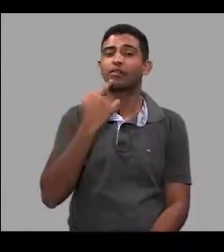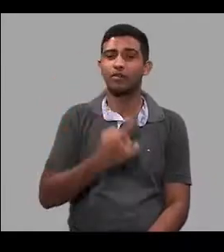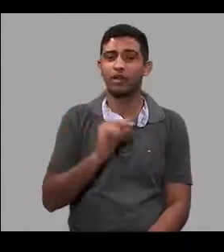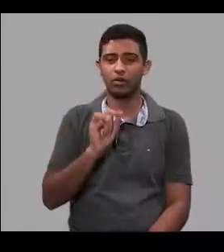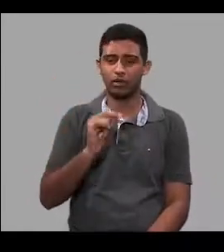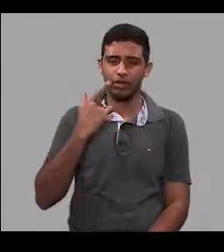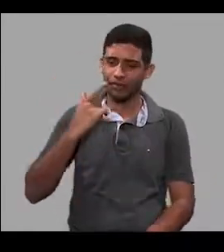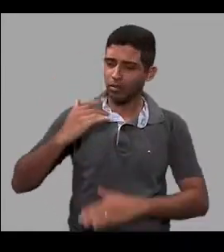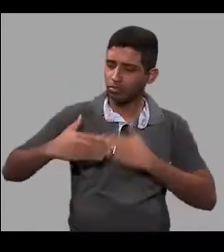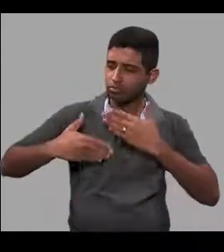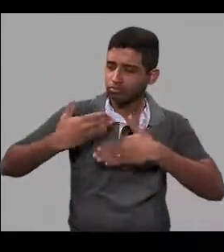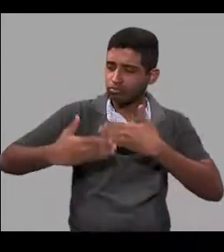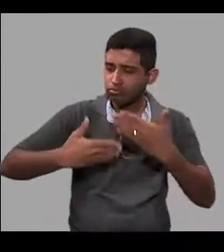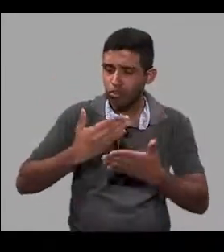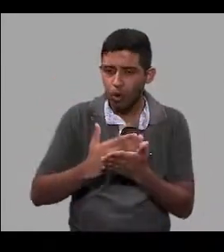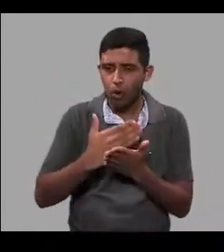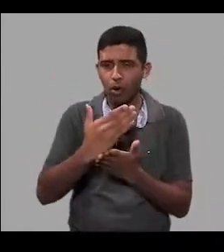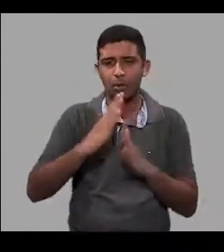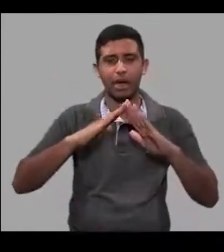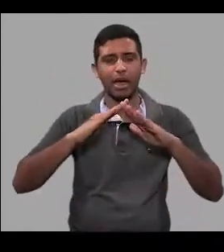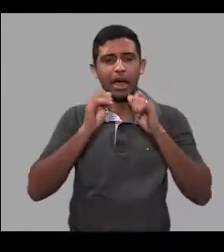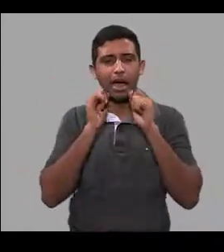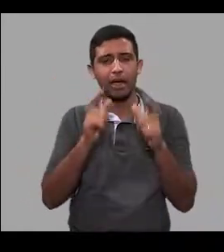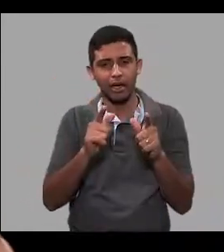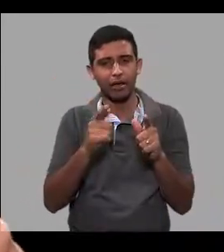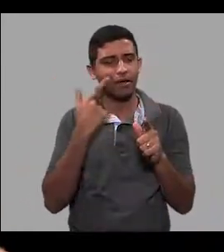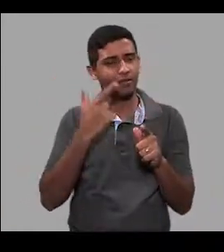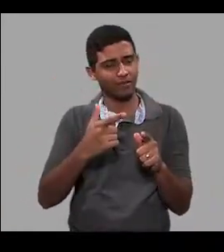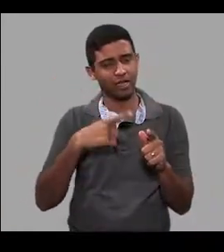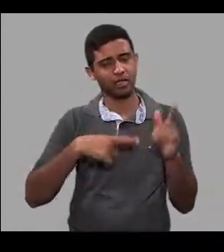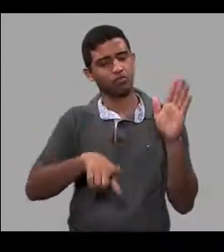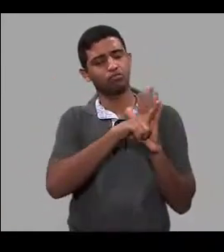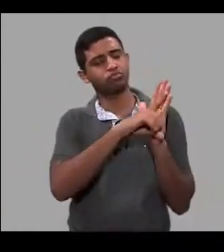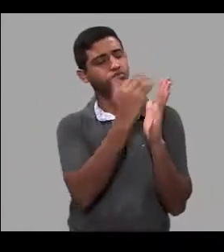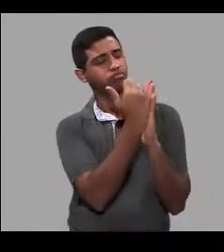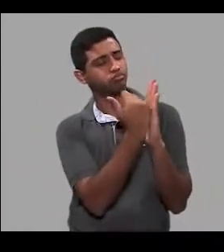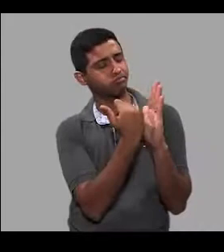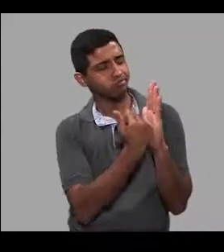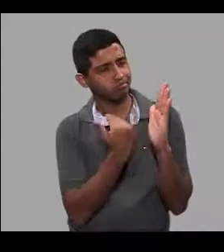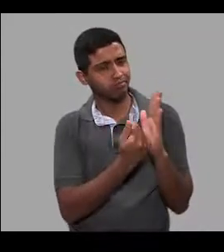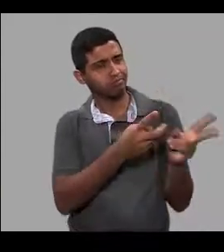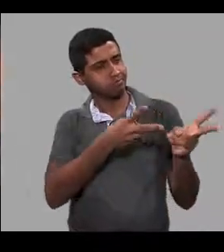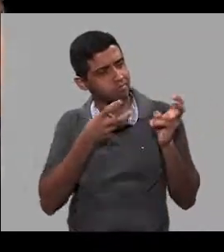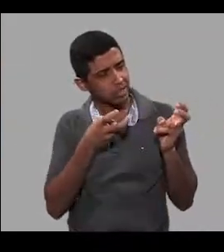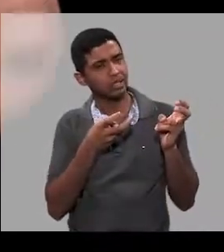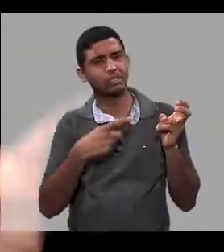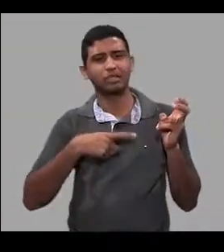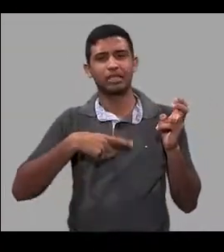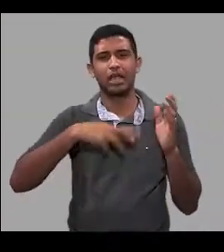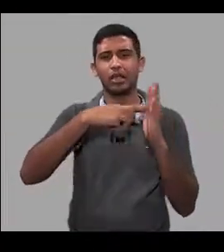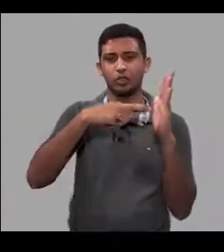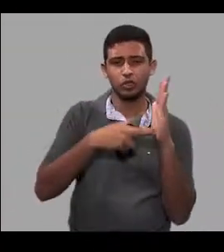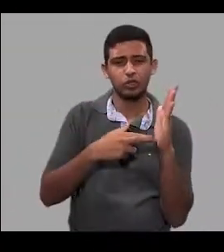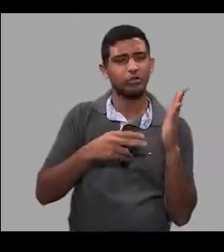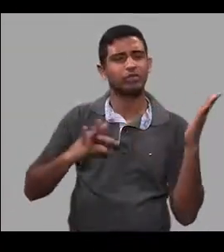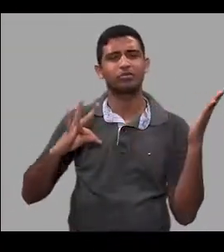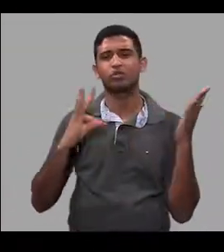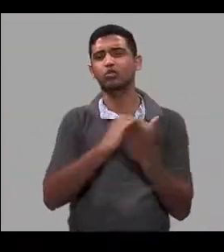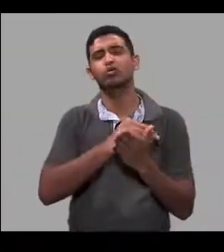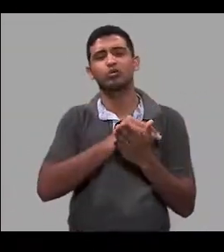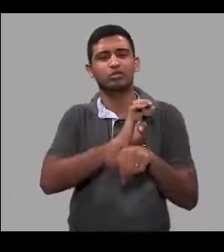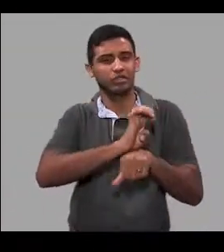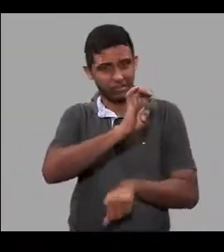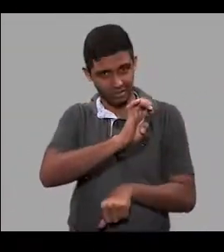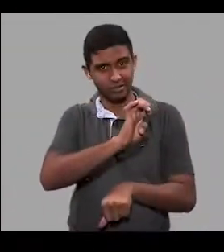partir do momento que tem uma instância permanente na Assembleia, reconhecida por uma resolução, portanto, integra as normas estaduais em